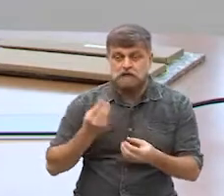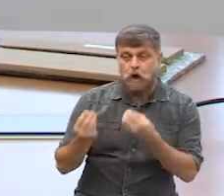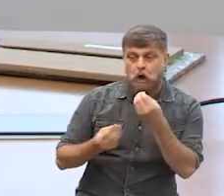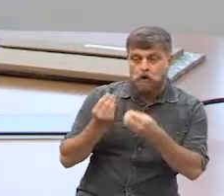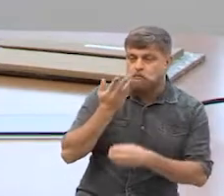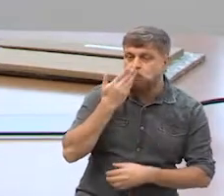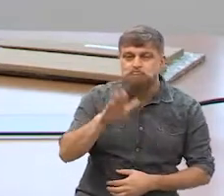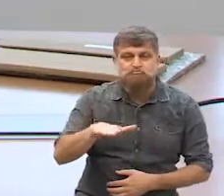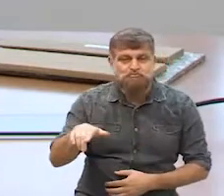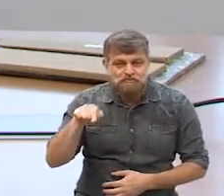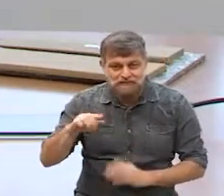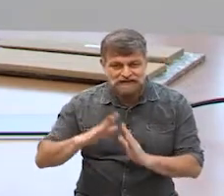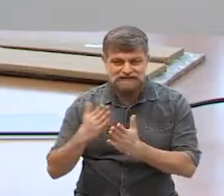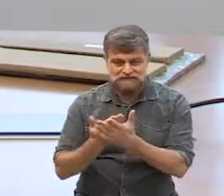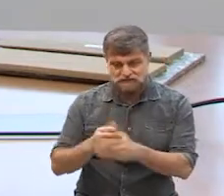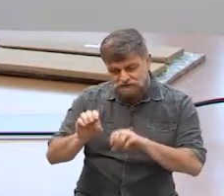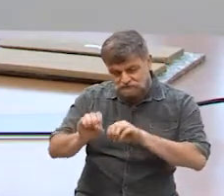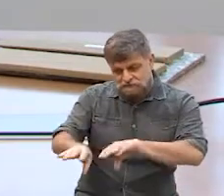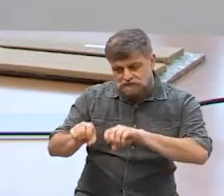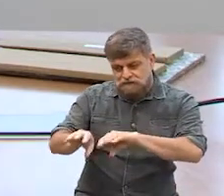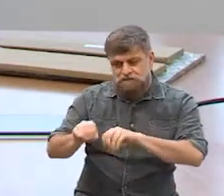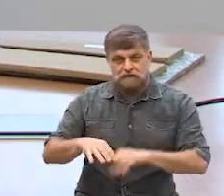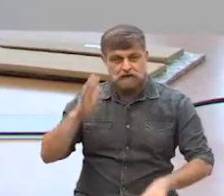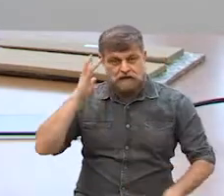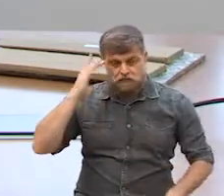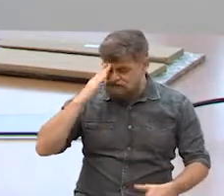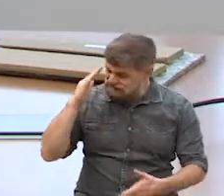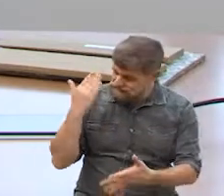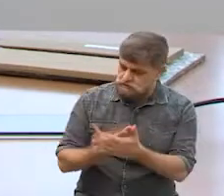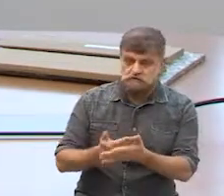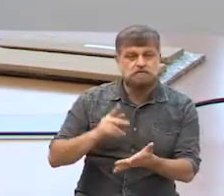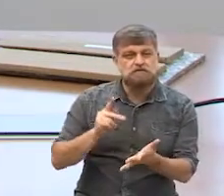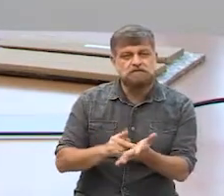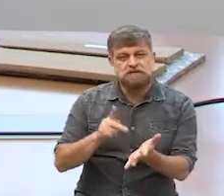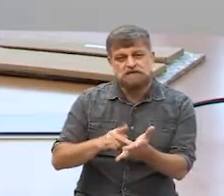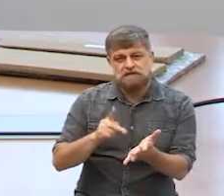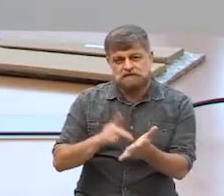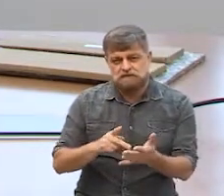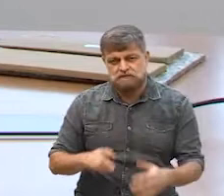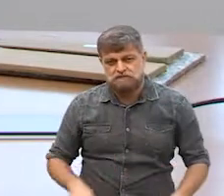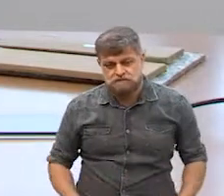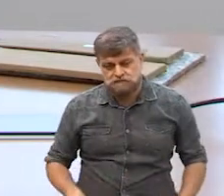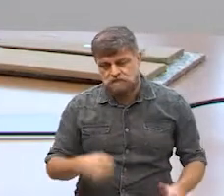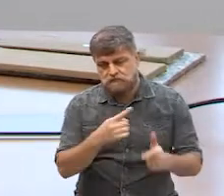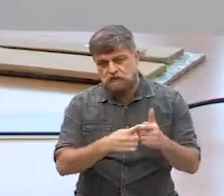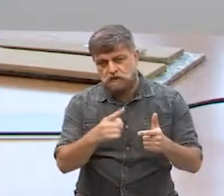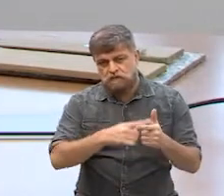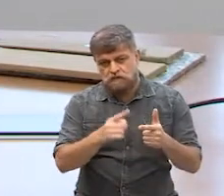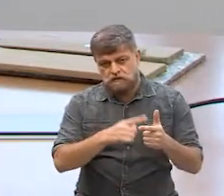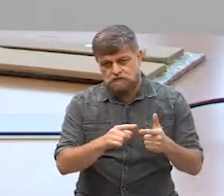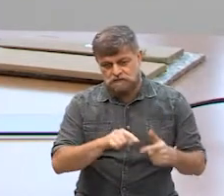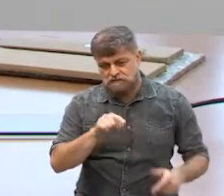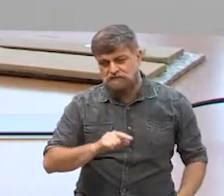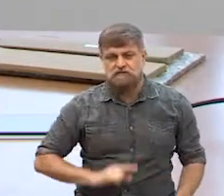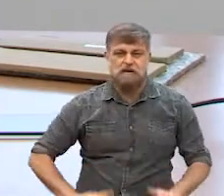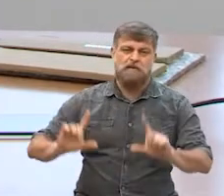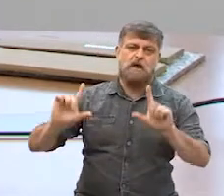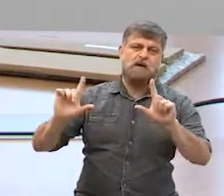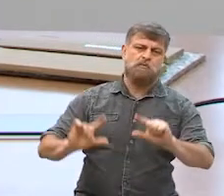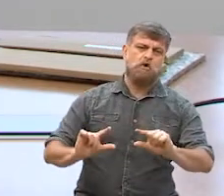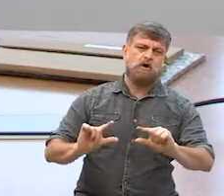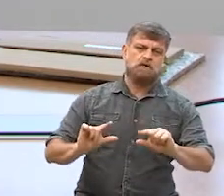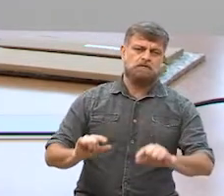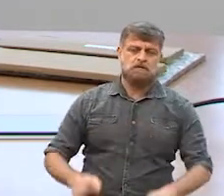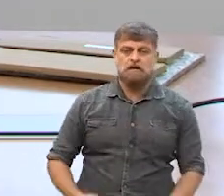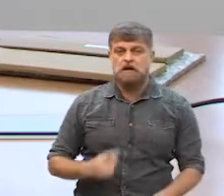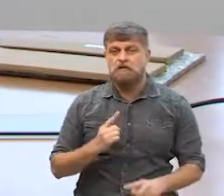infantil, né, eu acho que, eu tenho certeza, né, que o problema seria muito menor. Porque